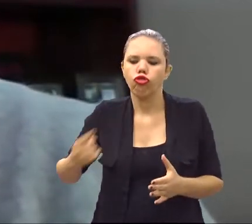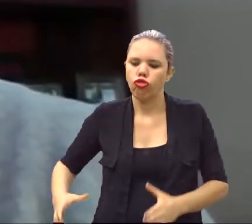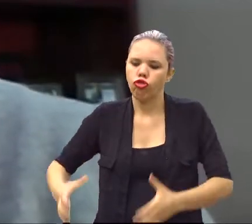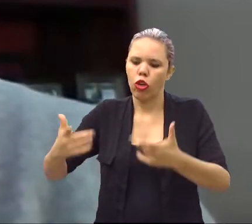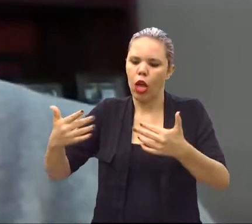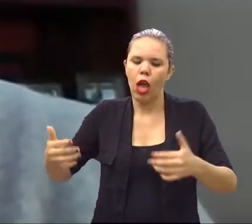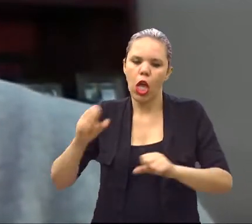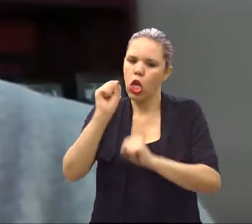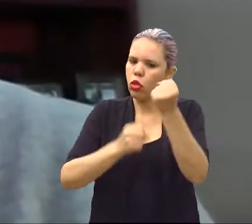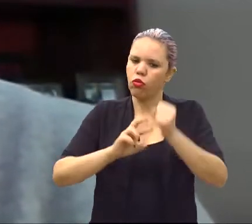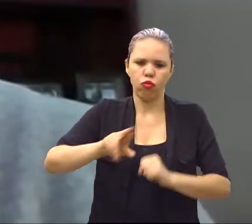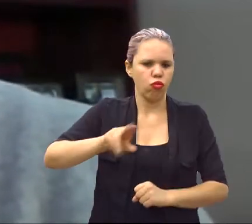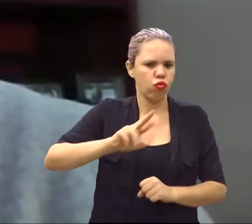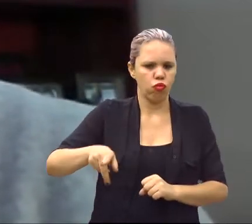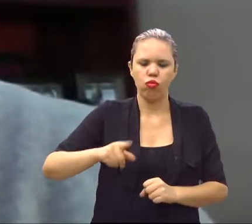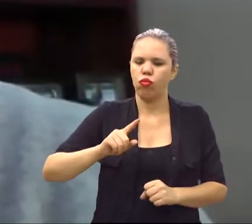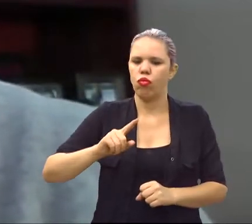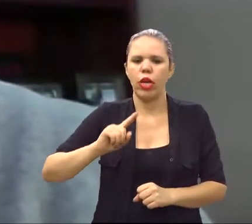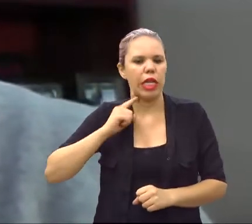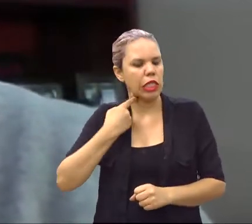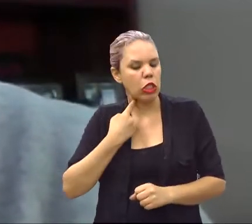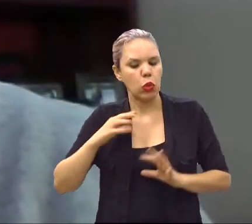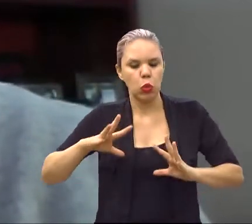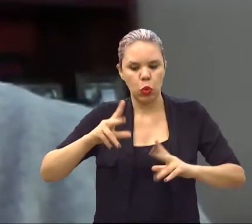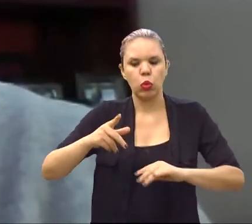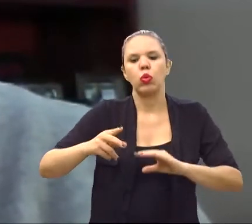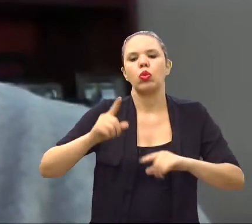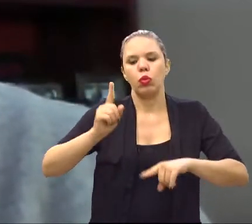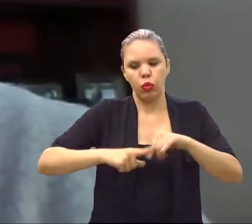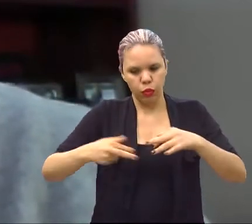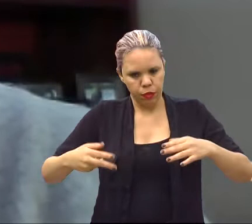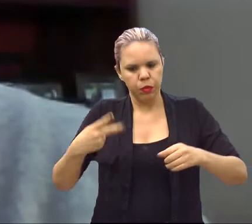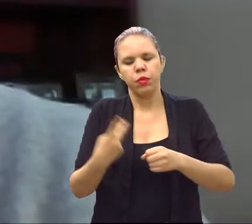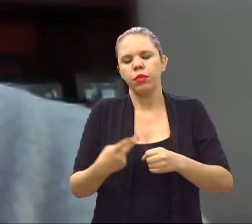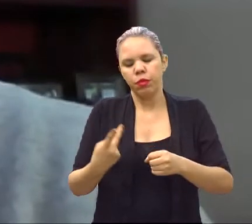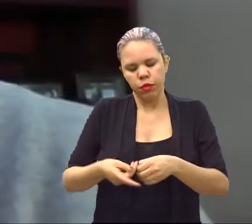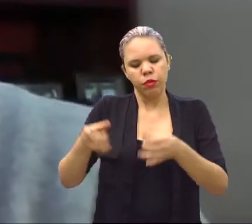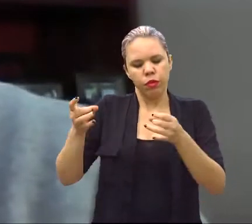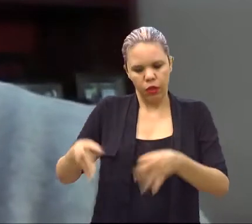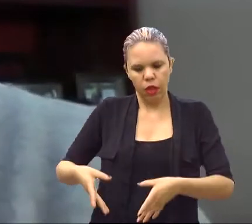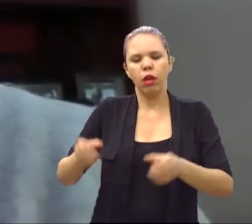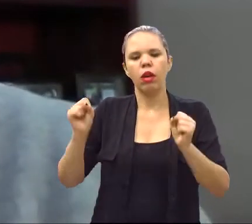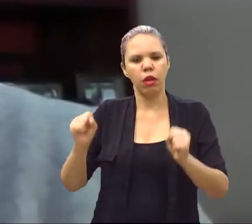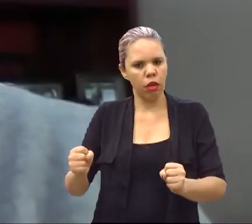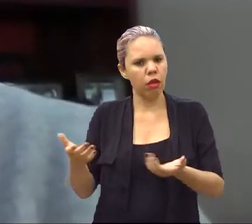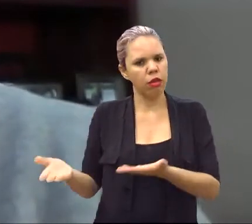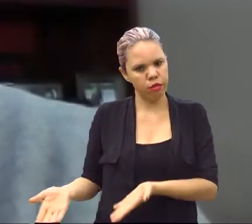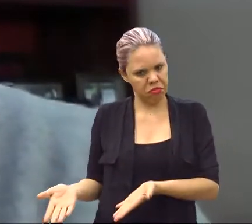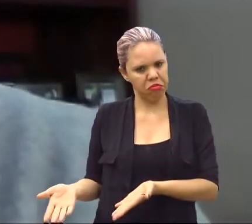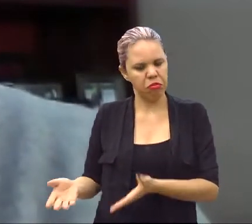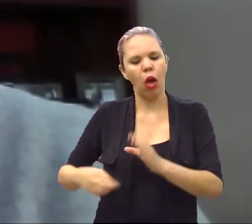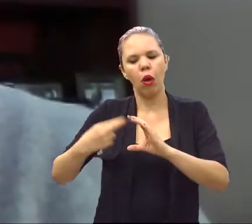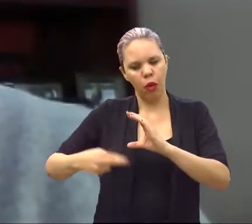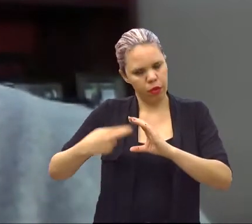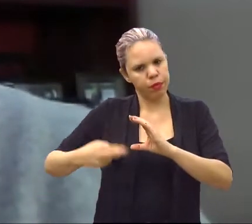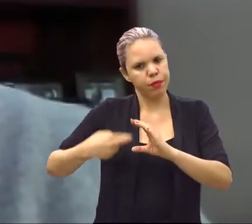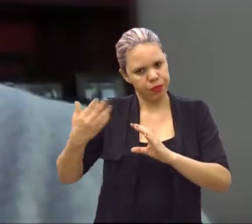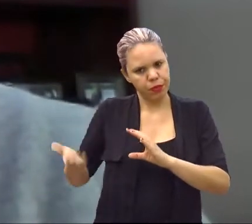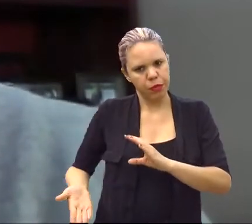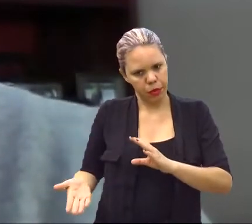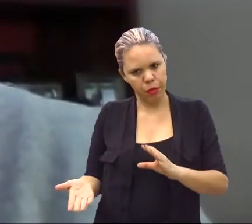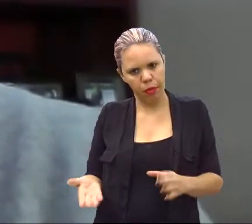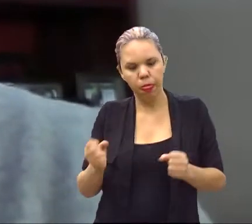para a indústria não é lixo. Toda a embalagem, todo o descarte, todo o rejeito, ele pode ser